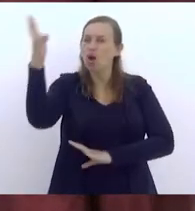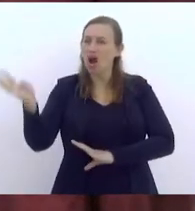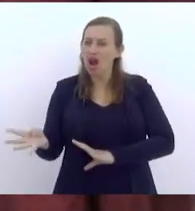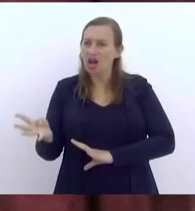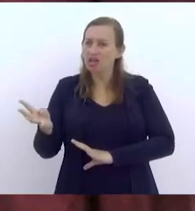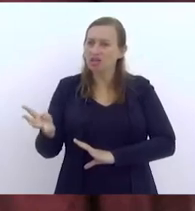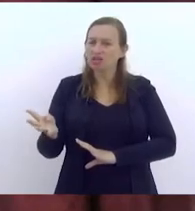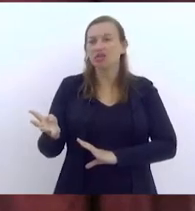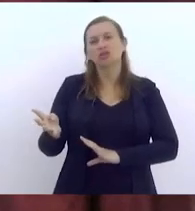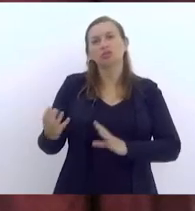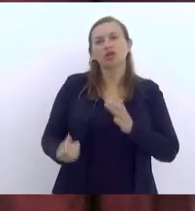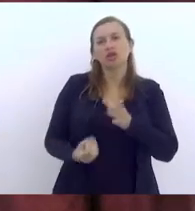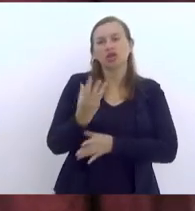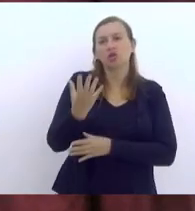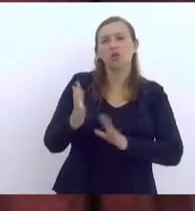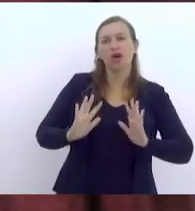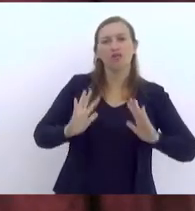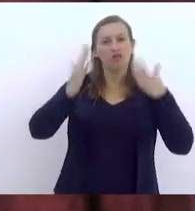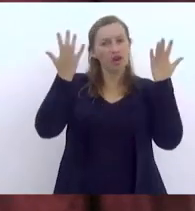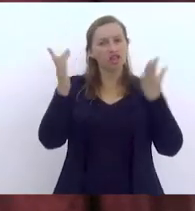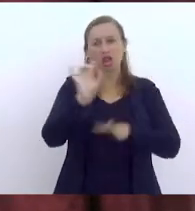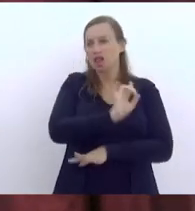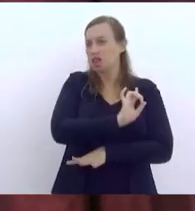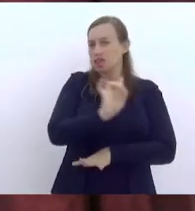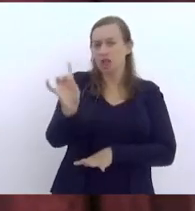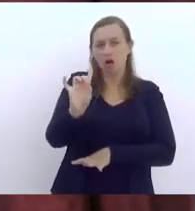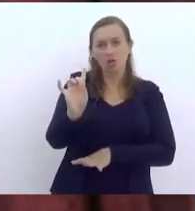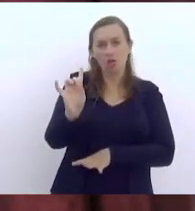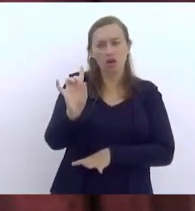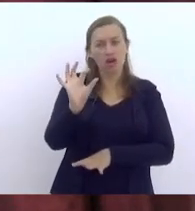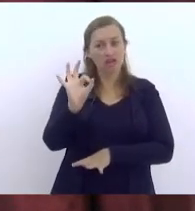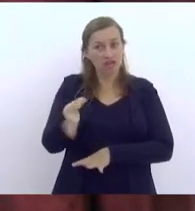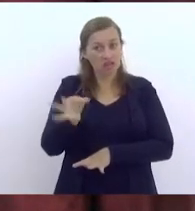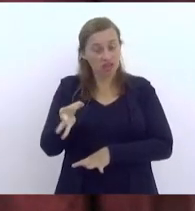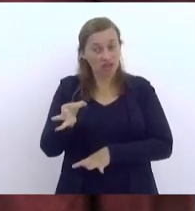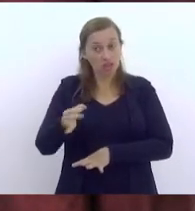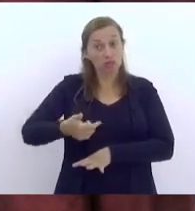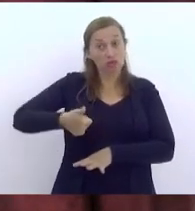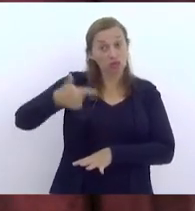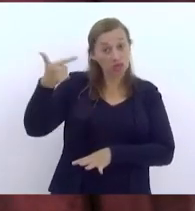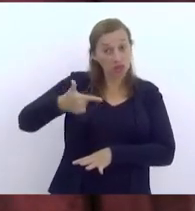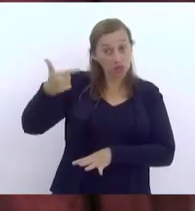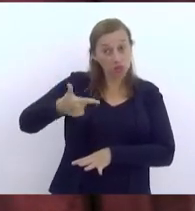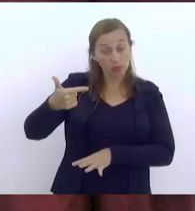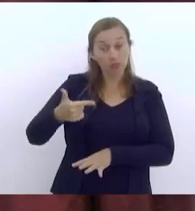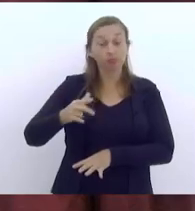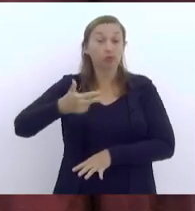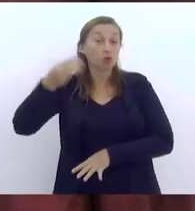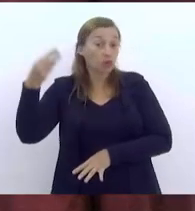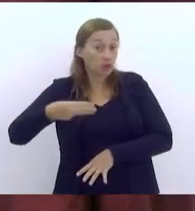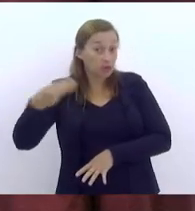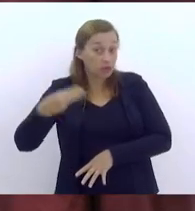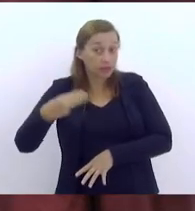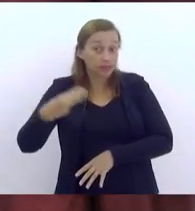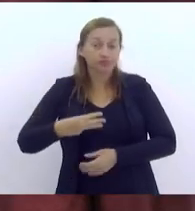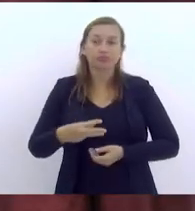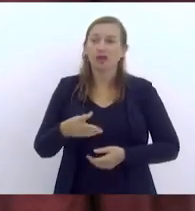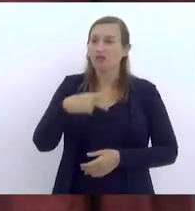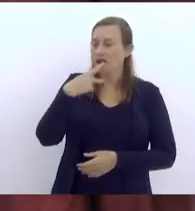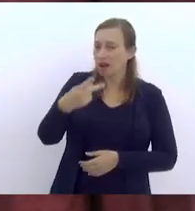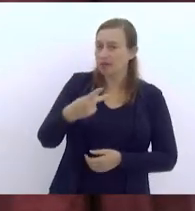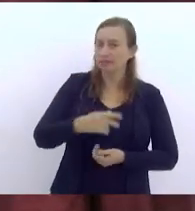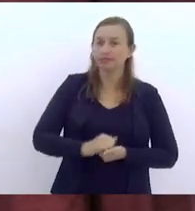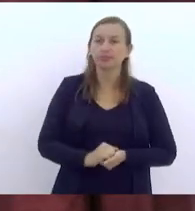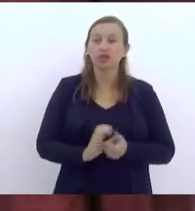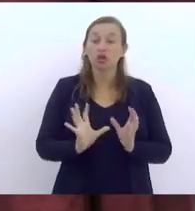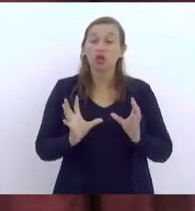como realizador desse evento não procede. Esse é um segundo elemento. E um terceiro é dizer